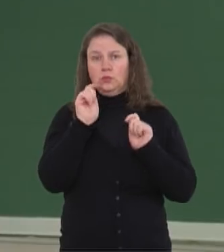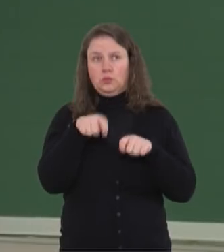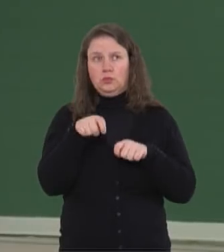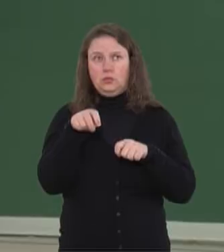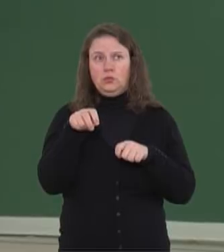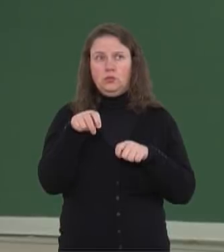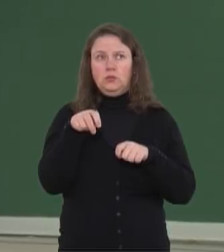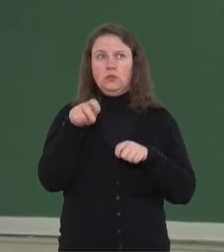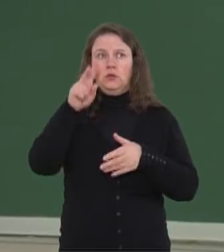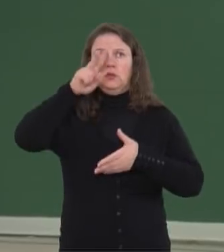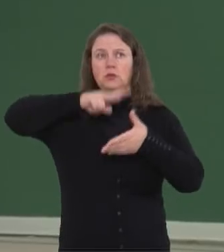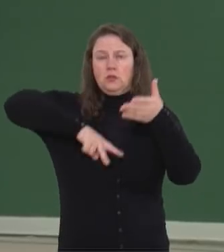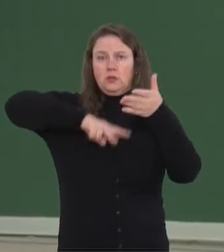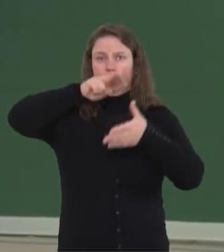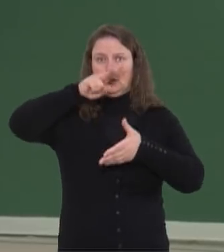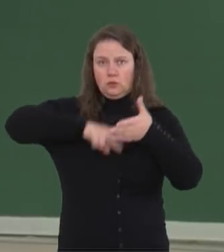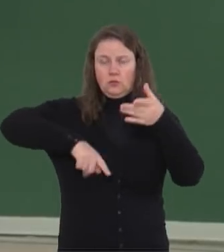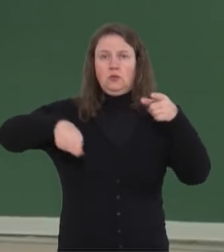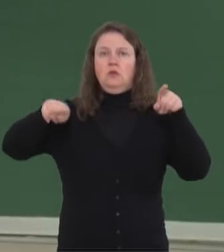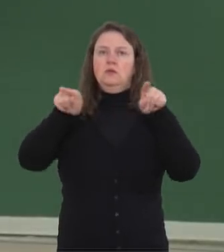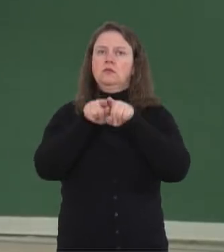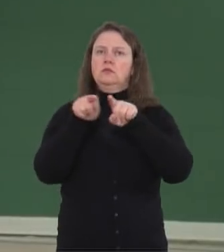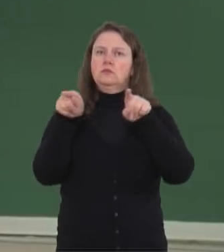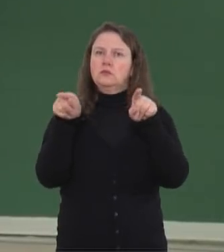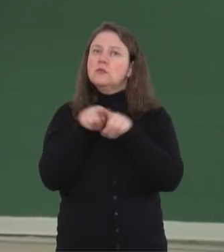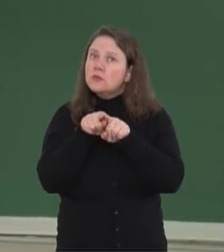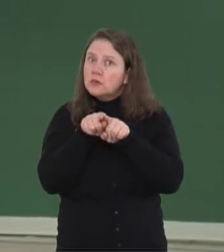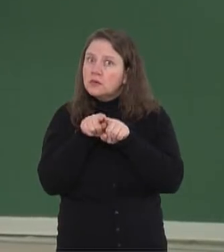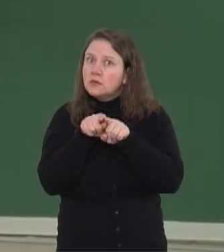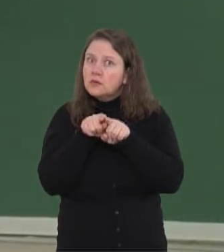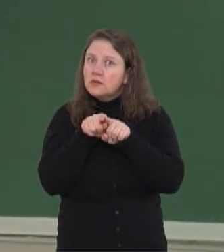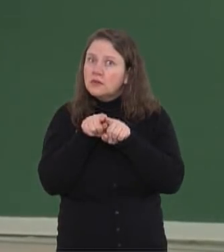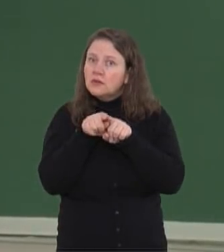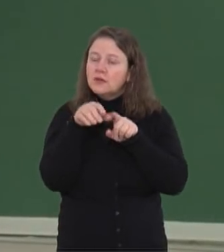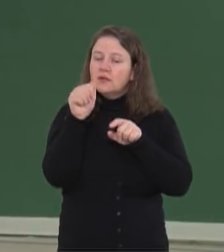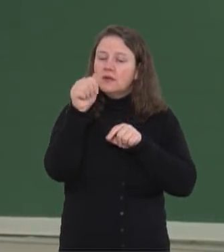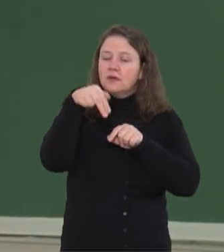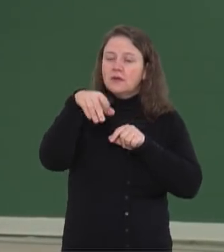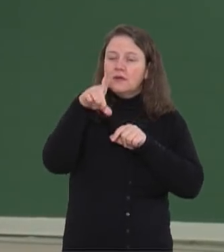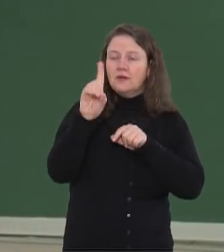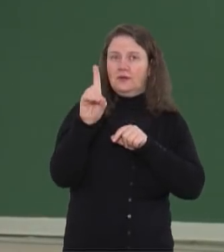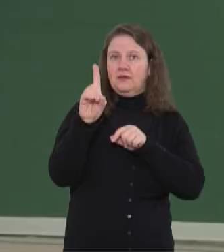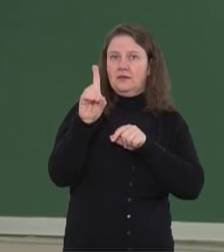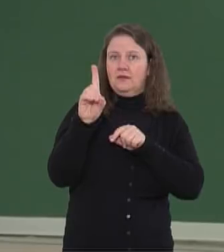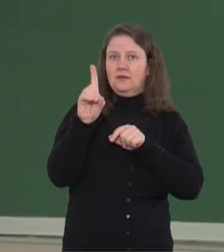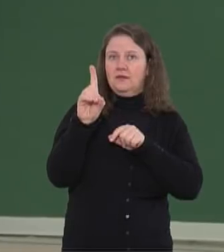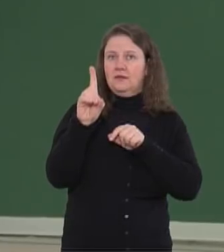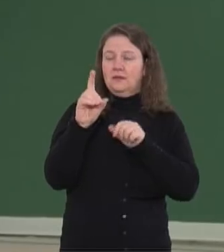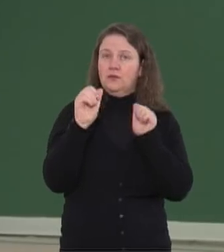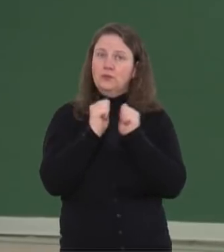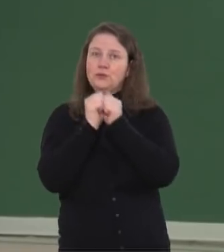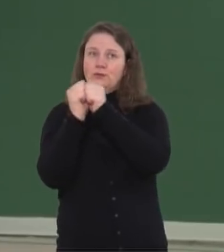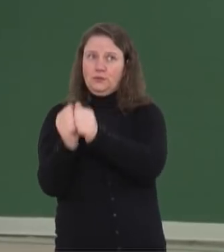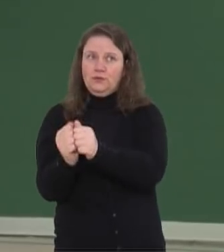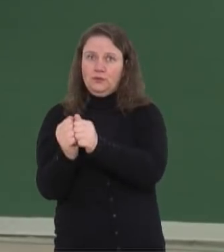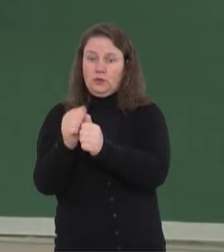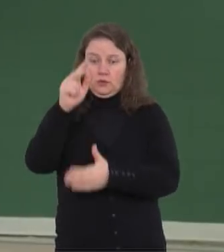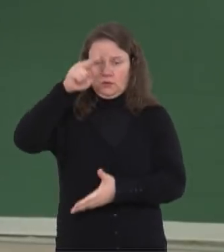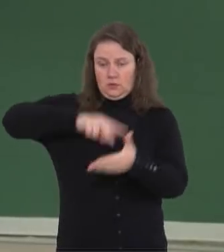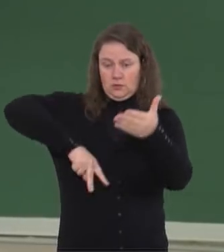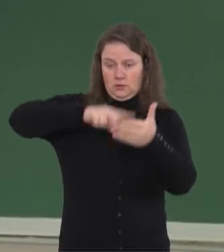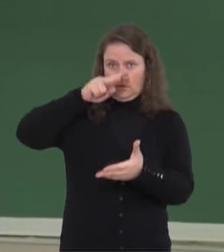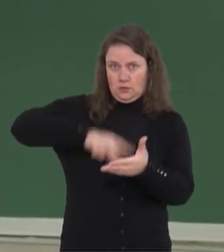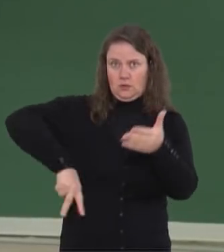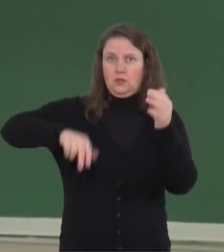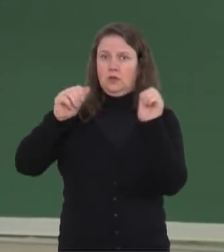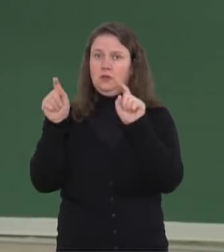reading and, porque eu já estou finalizando. Então, eu gosto de ler e dançar. E